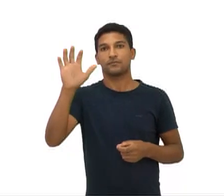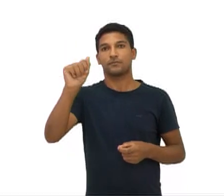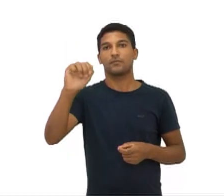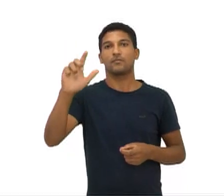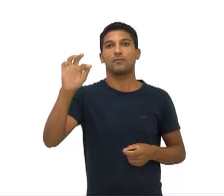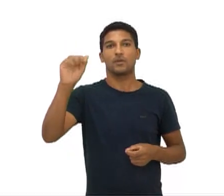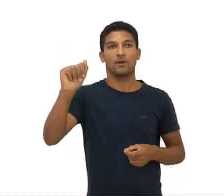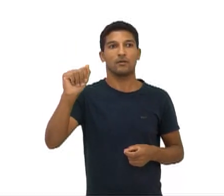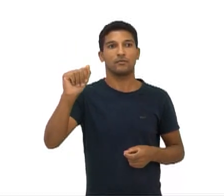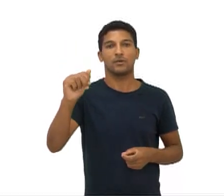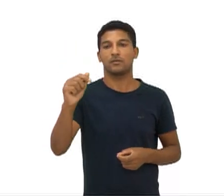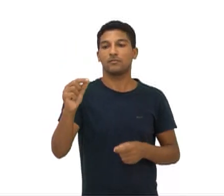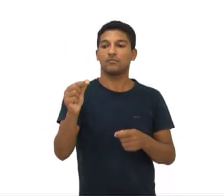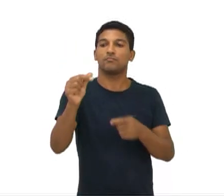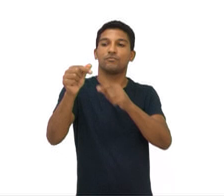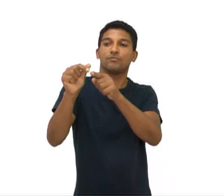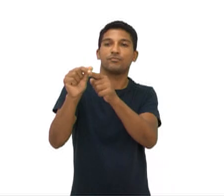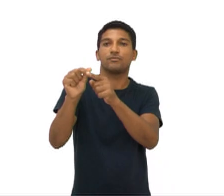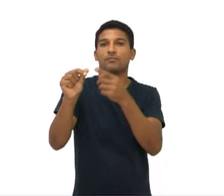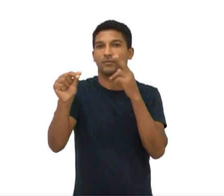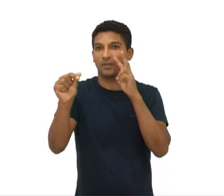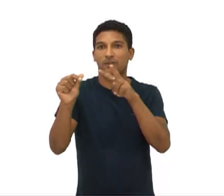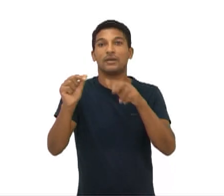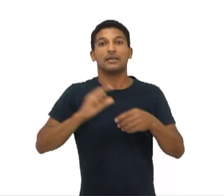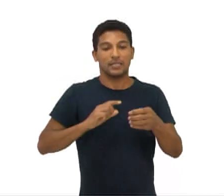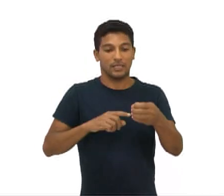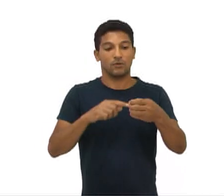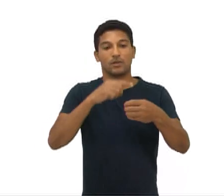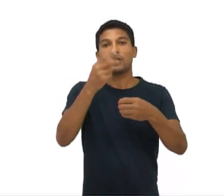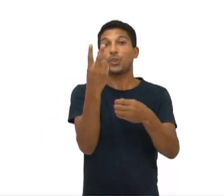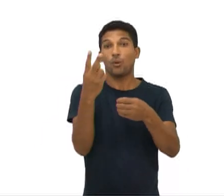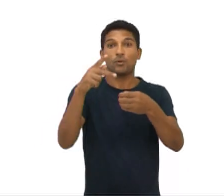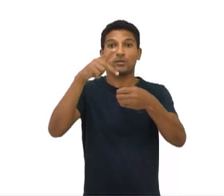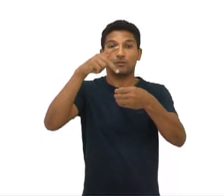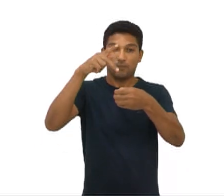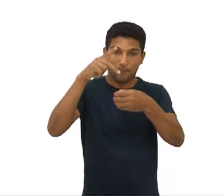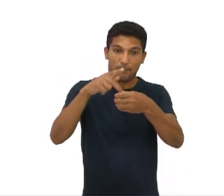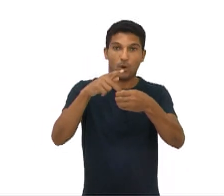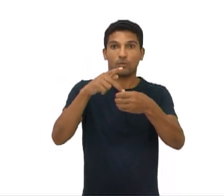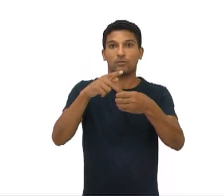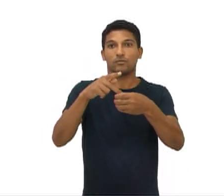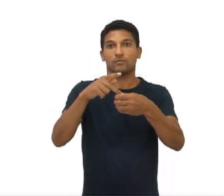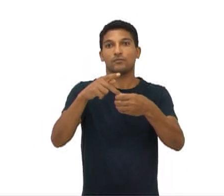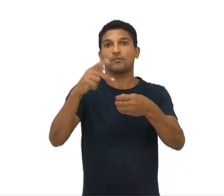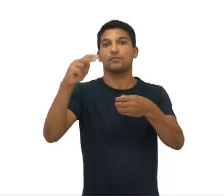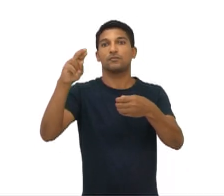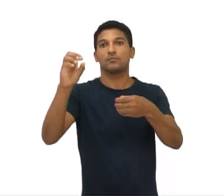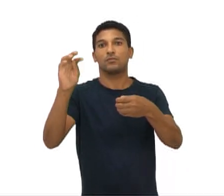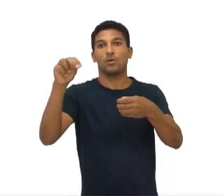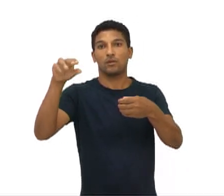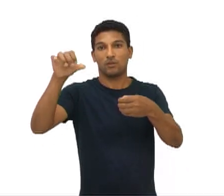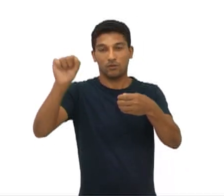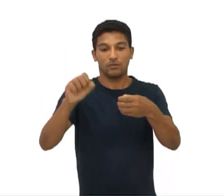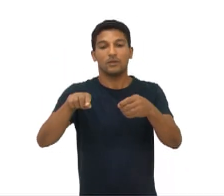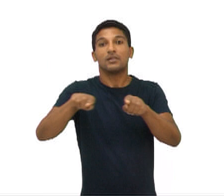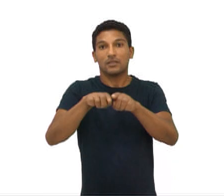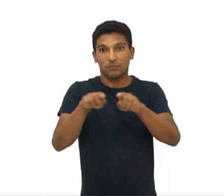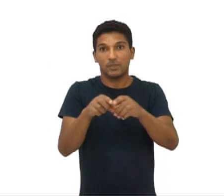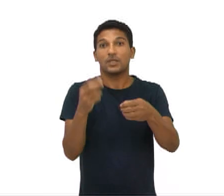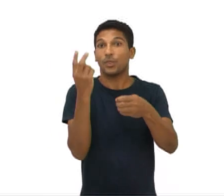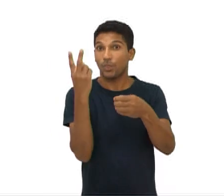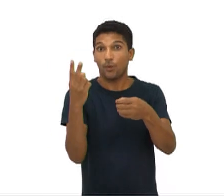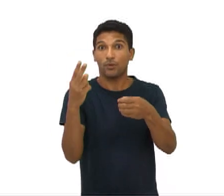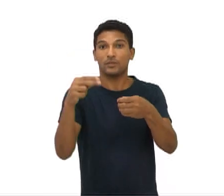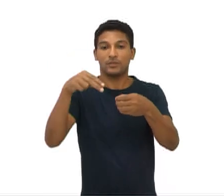formada por dois prótons, tá bom? E também é formada por dois nêutrons. É muito parecido, é